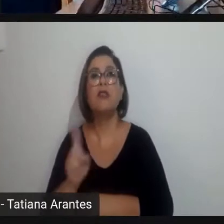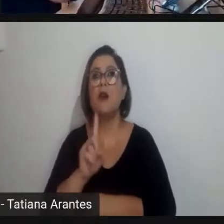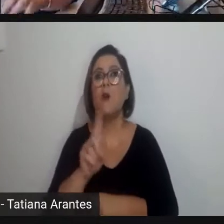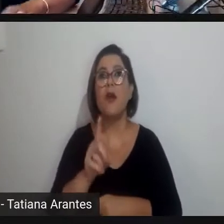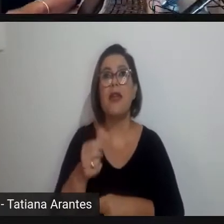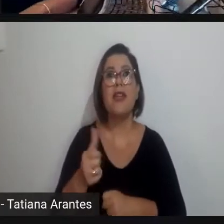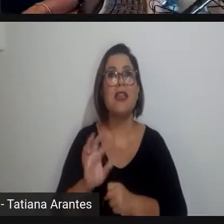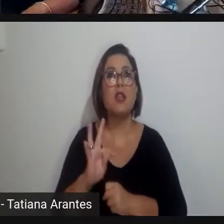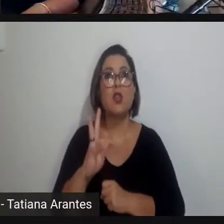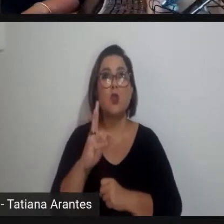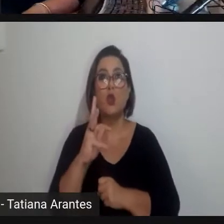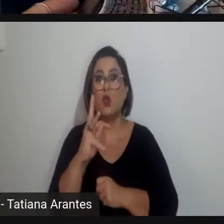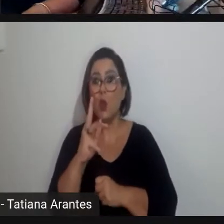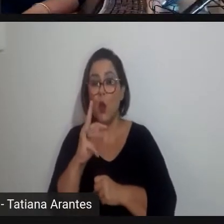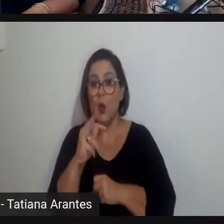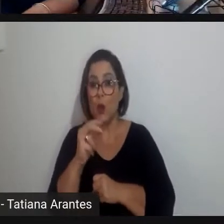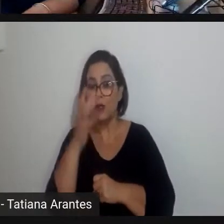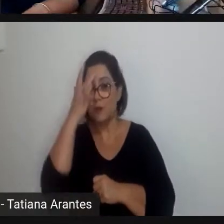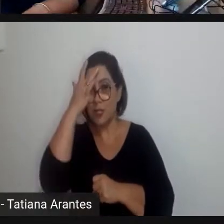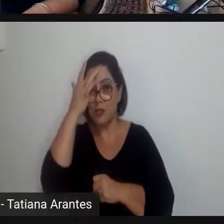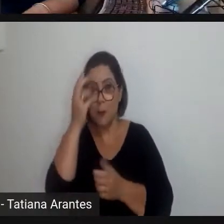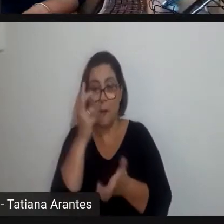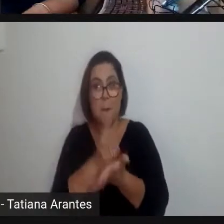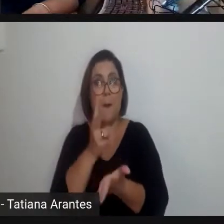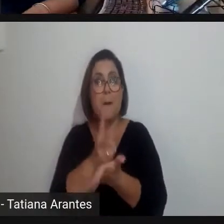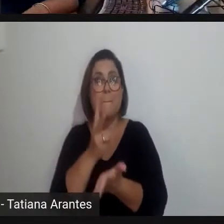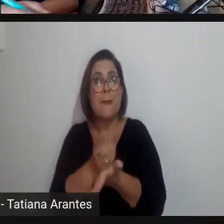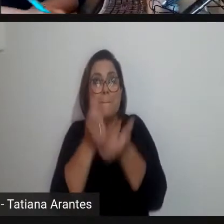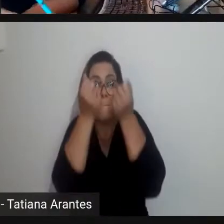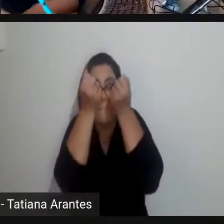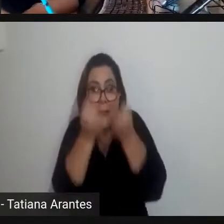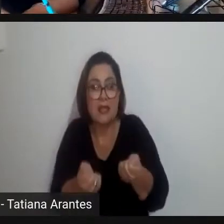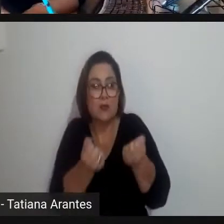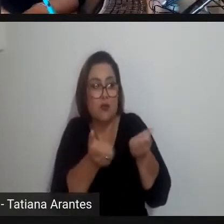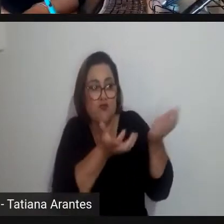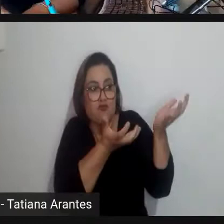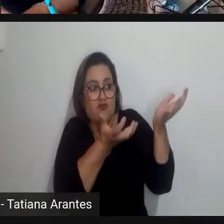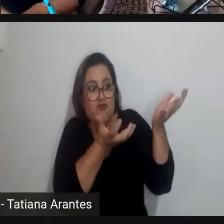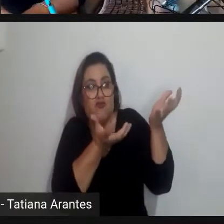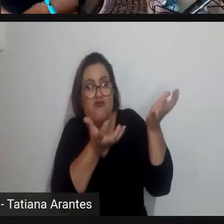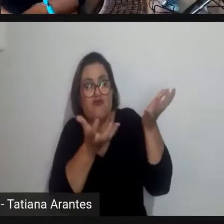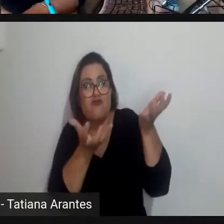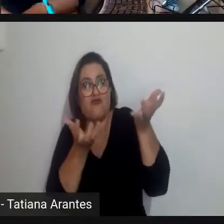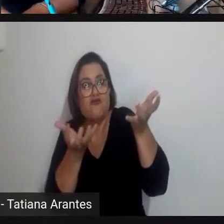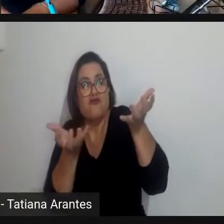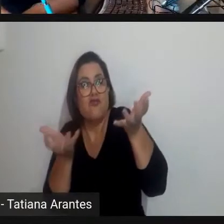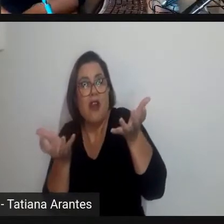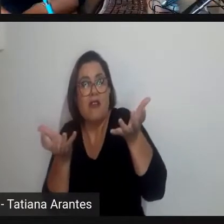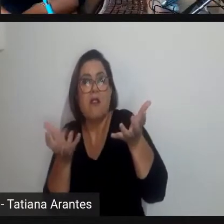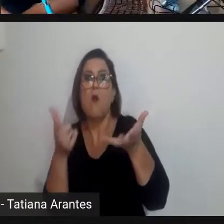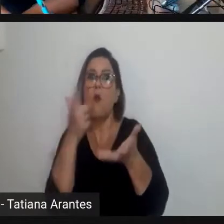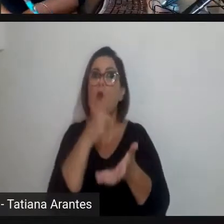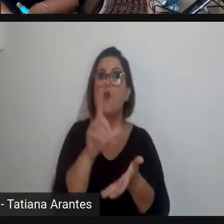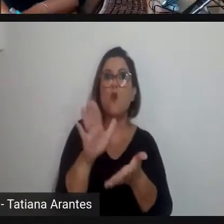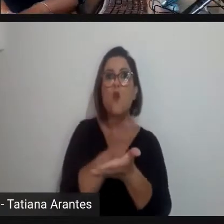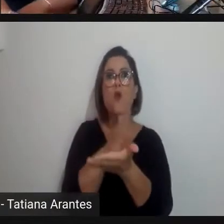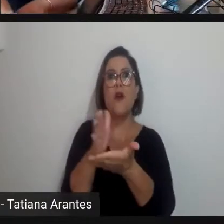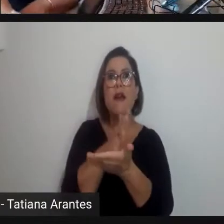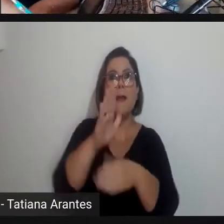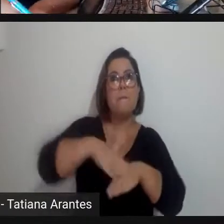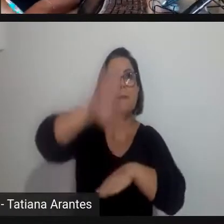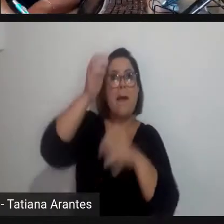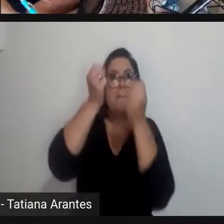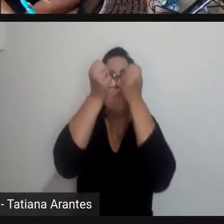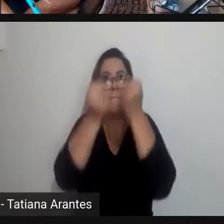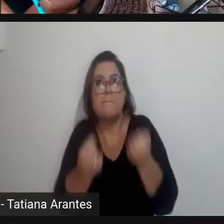quantidade de peso, de carga de trabalho. As pessoas são diferentes. Então, visando uma